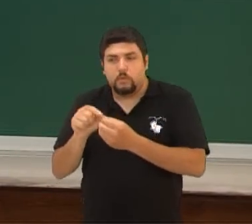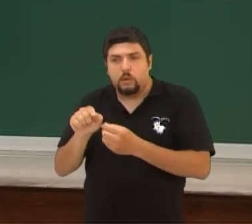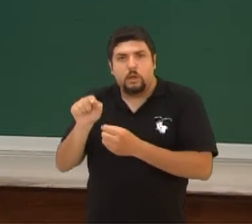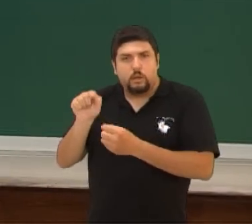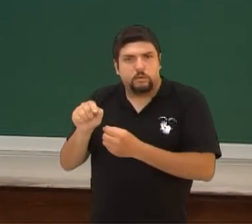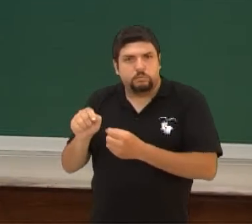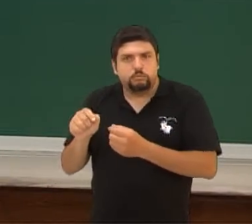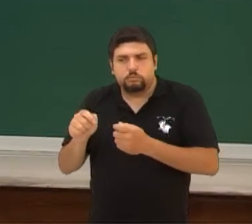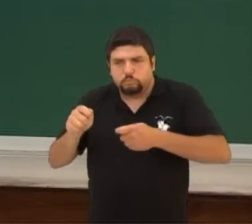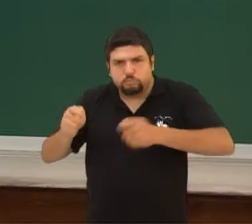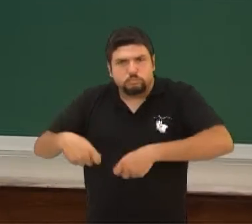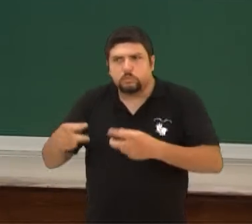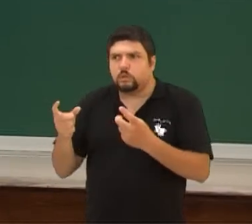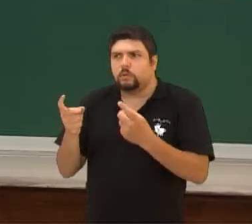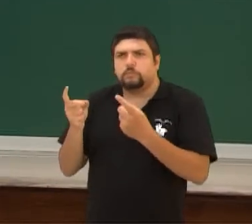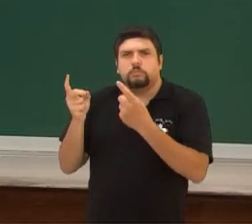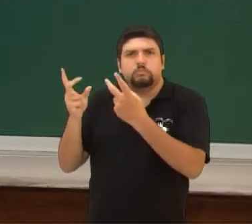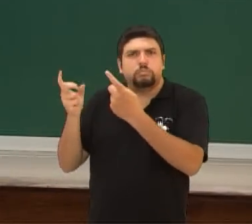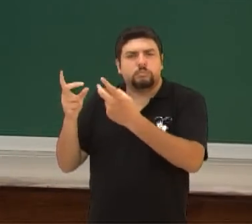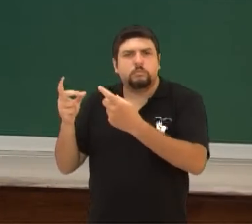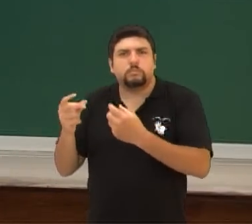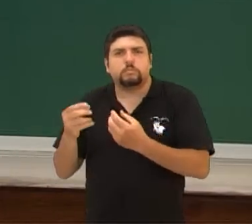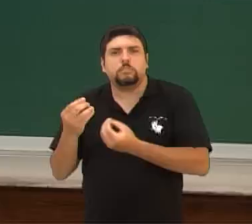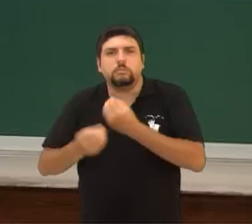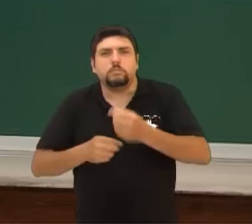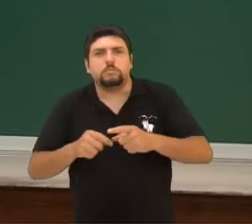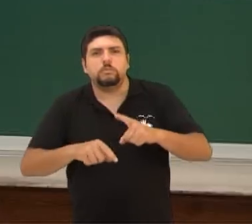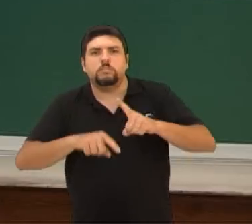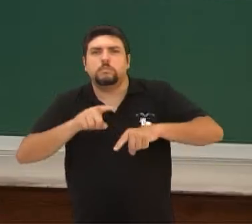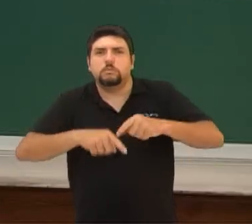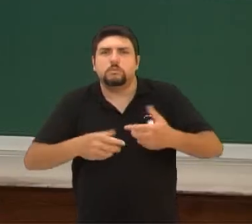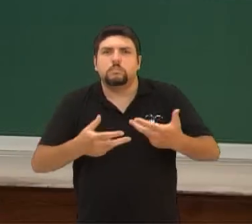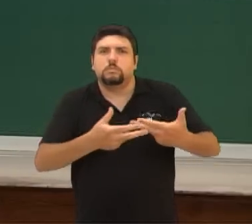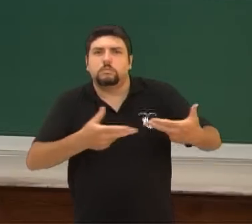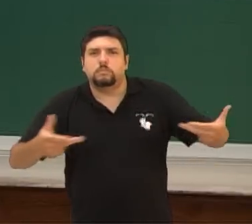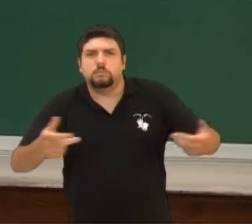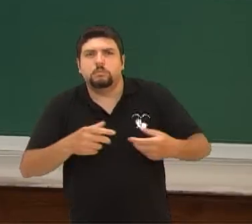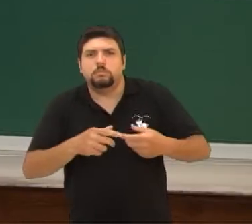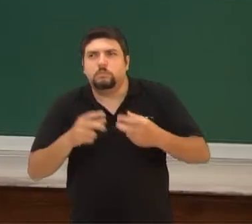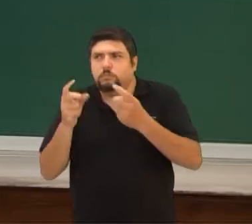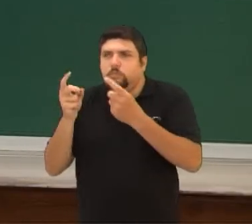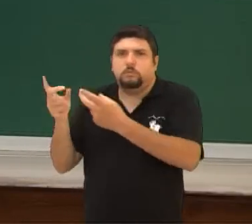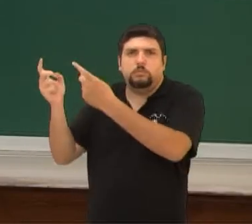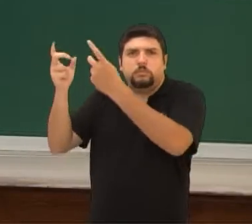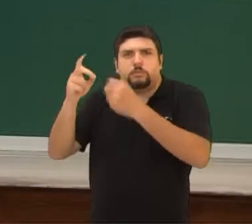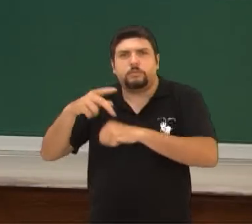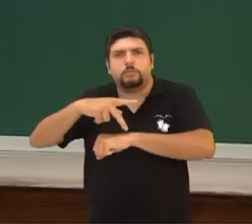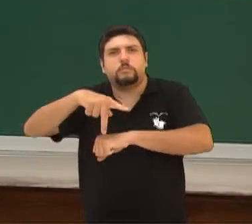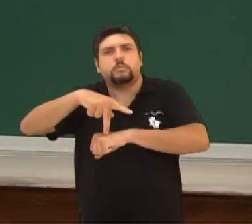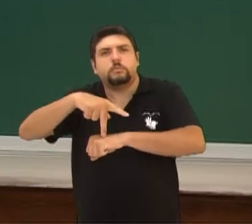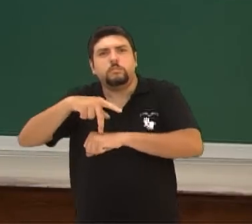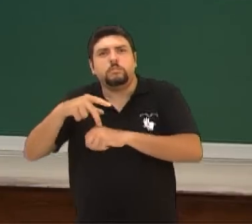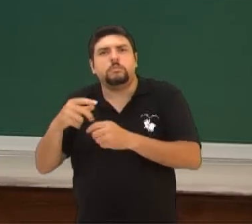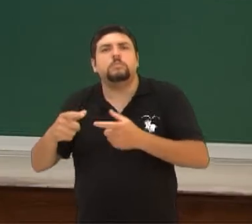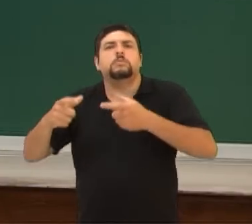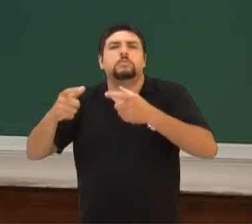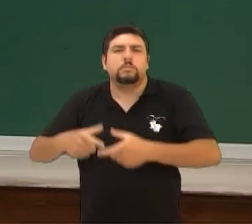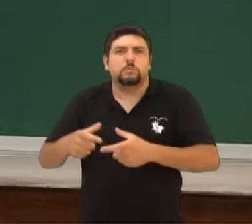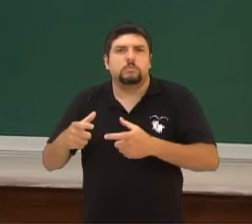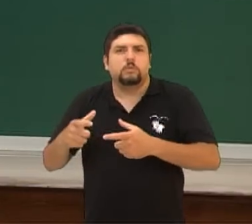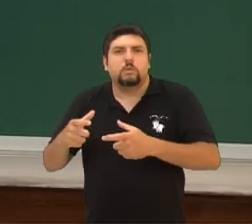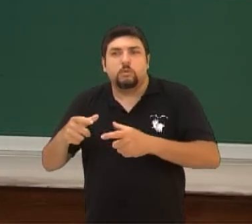estrutura para suprir essa demanda e fazer escoamento de produtos, enviar os produtos para outros países, estava concentrado nas maiores